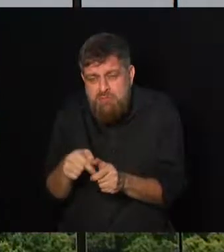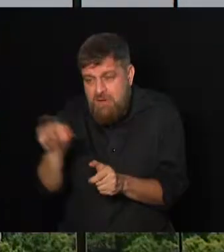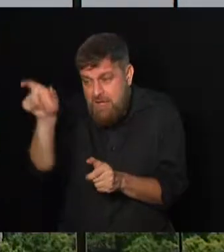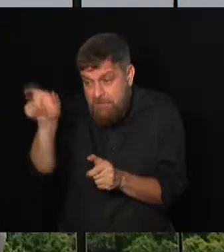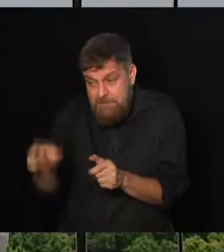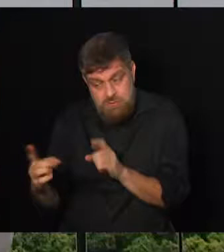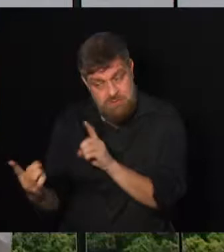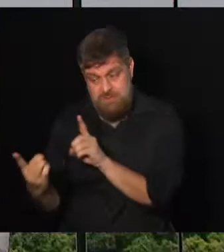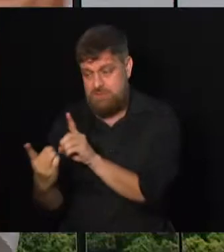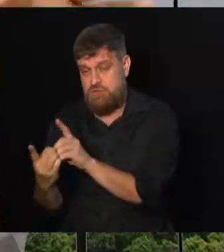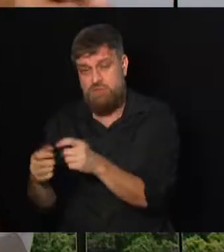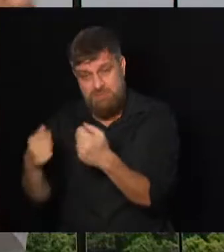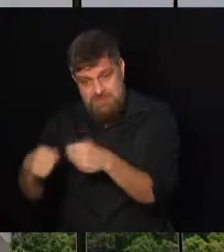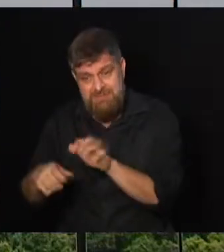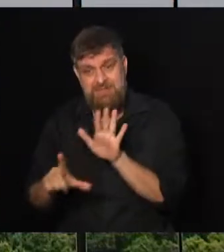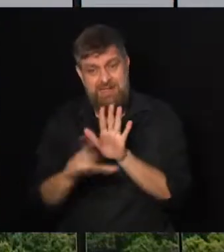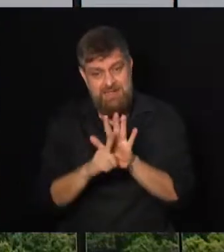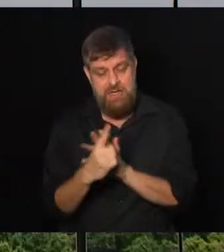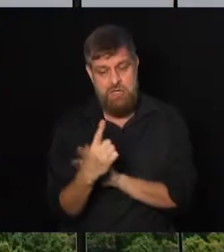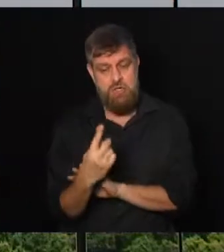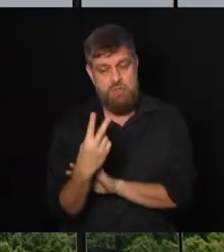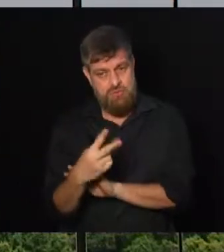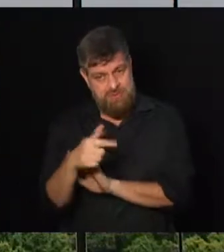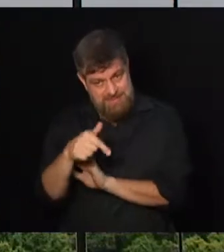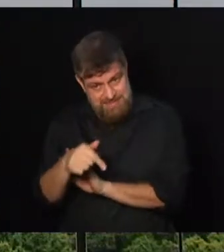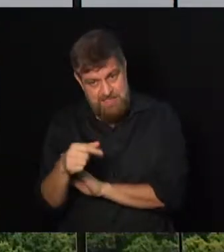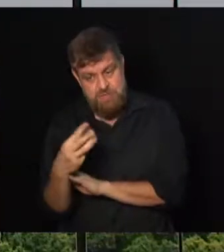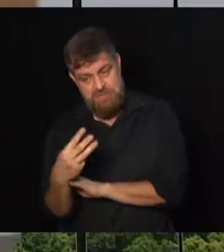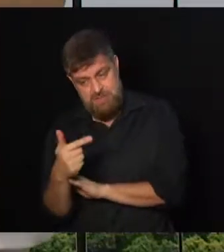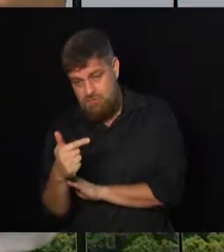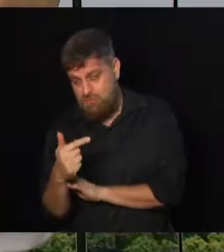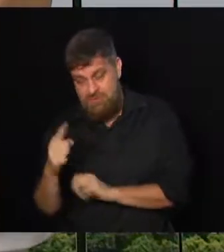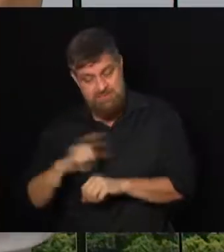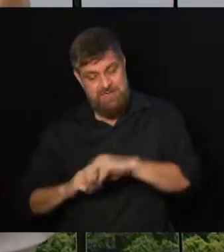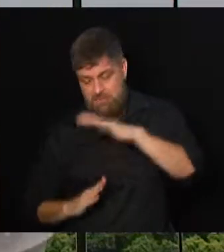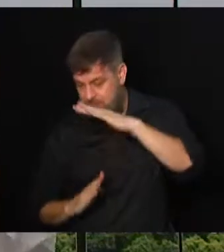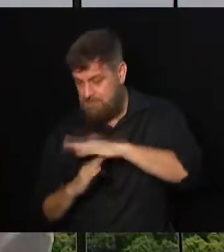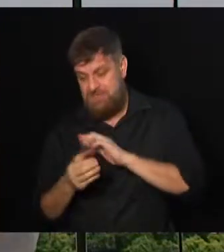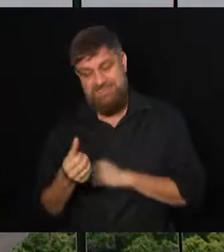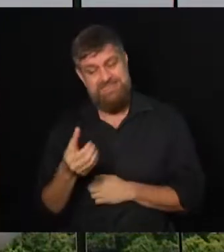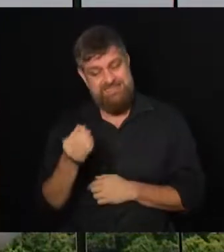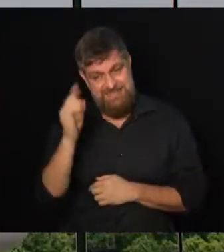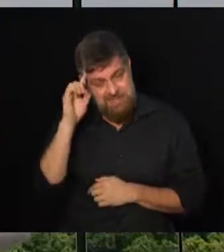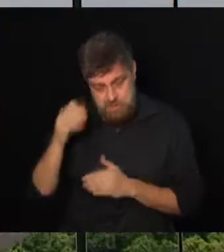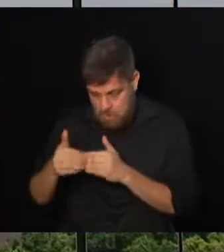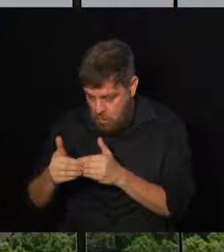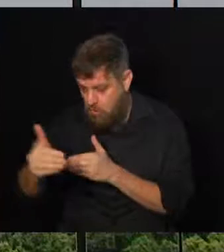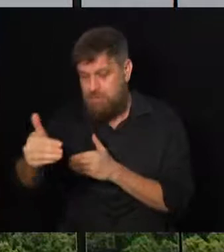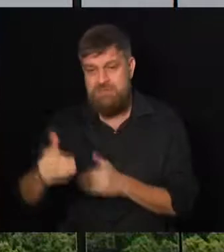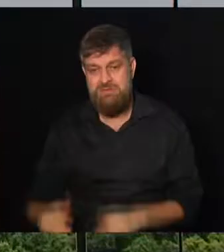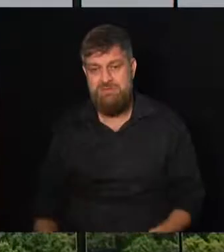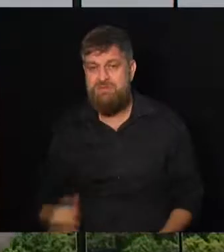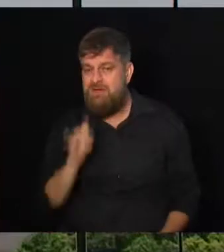que ser atendido pela Lei 12.732 de 2012 em 60 dias do diagnóstico. Infelizmente, o